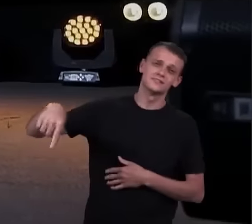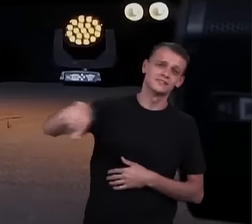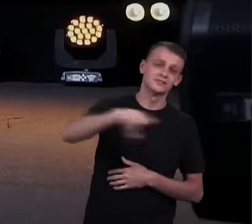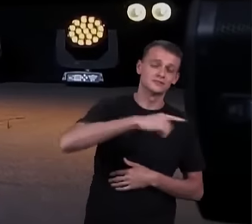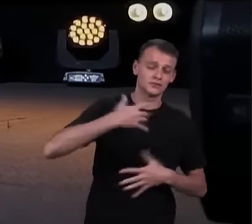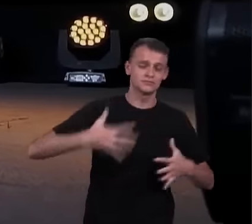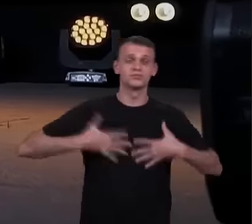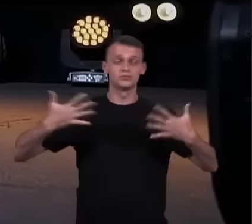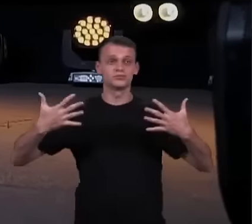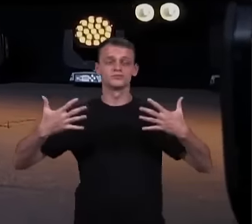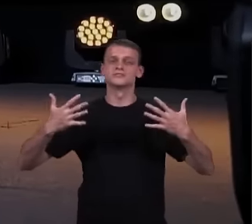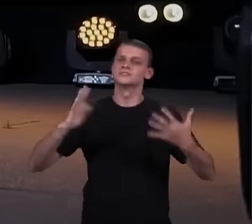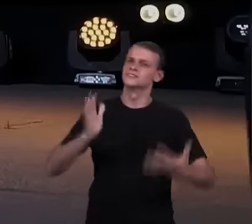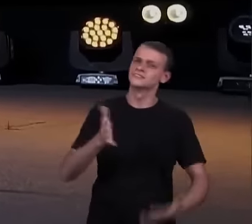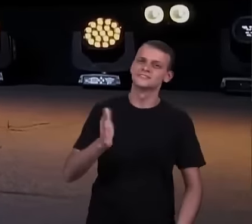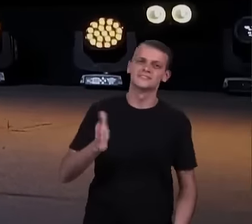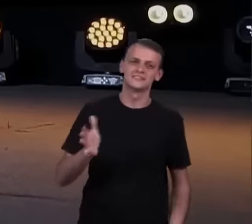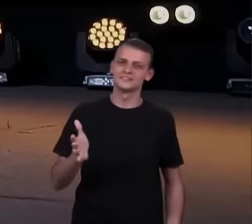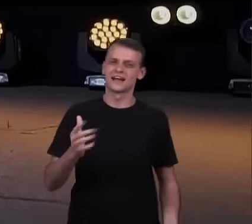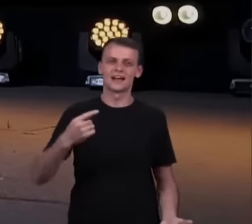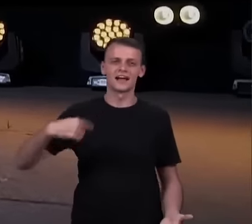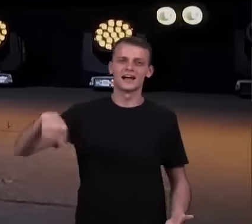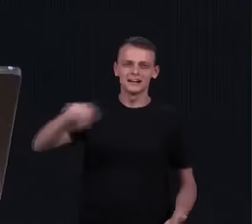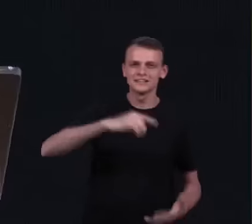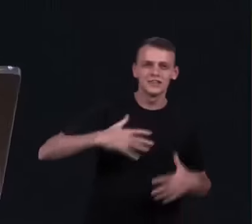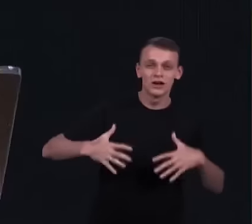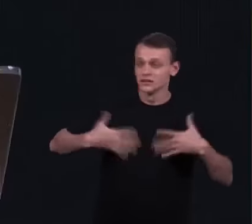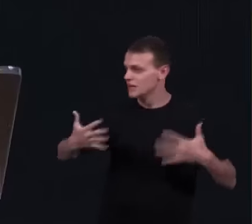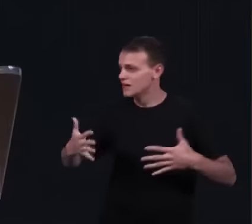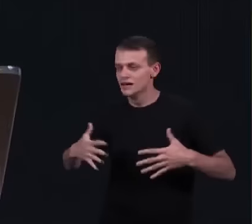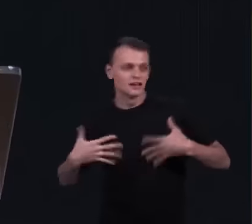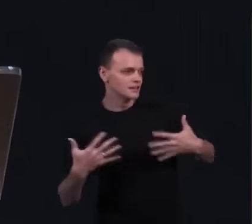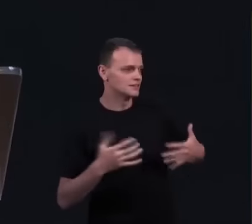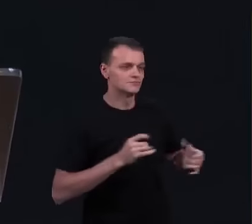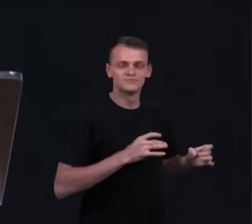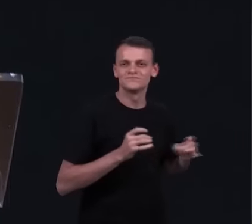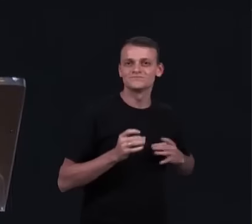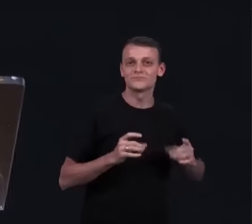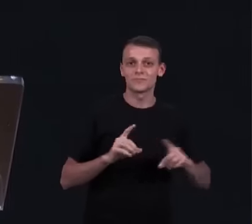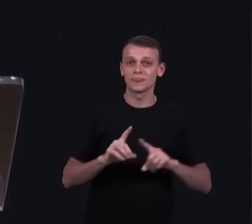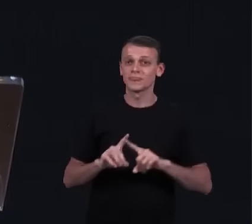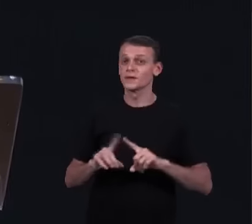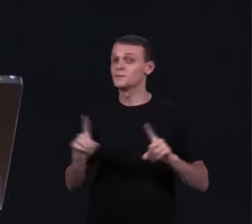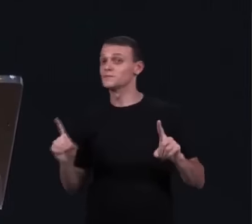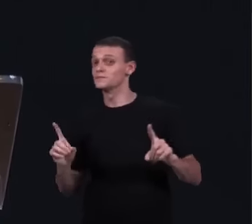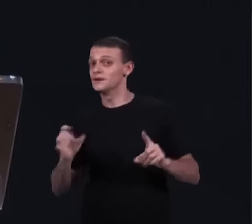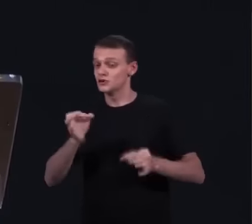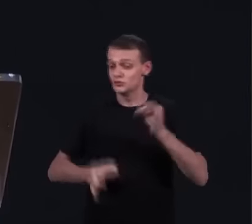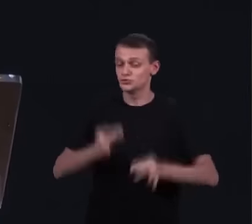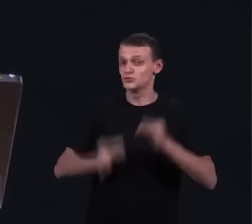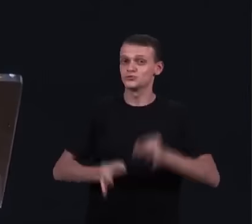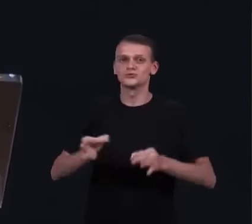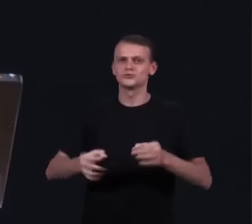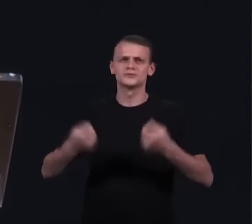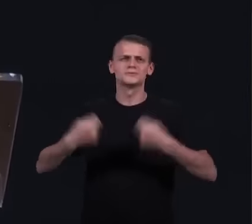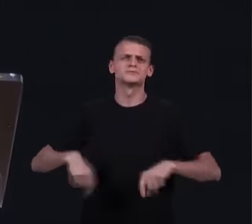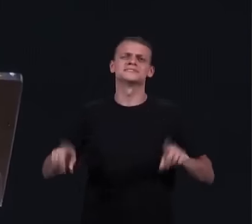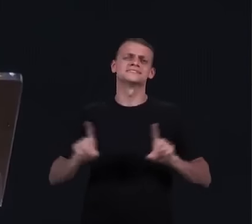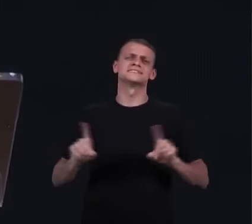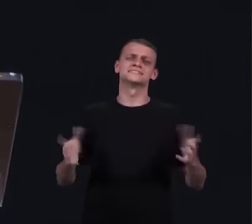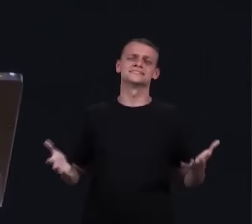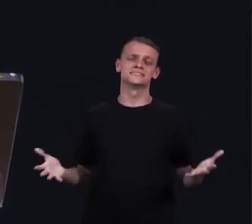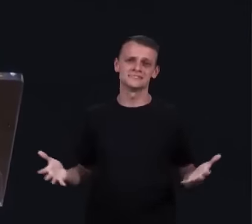fomos assustados, vivemos assustados, mas a Bíblia diz no Salmo 112 que o justo não teme más